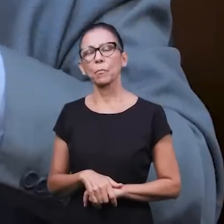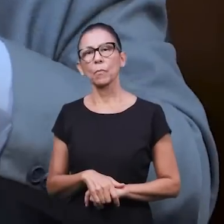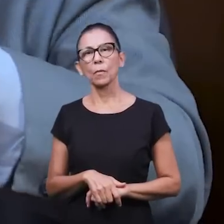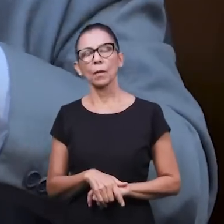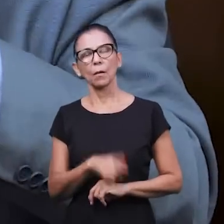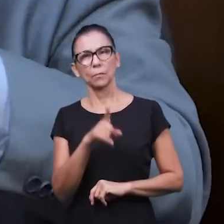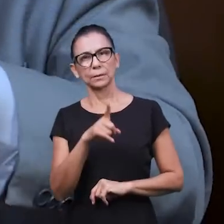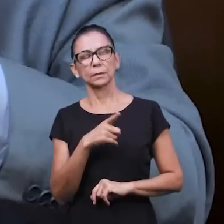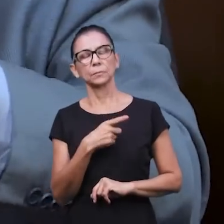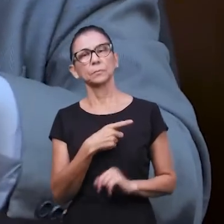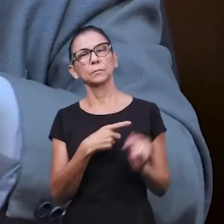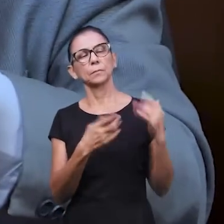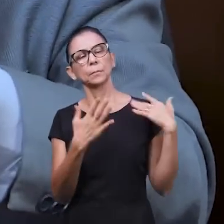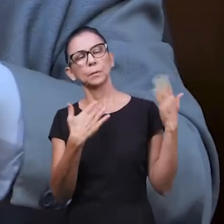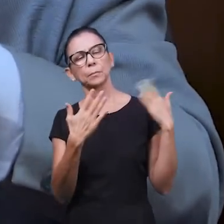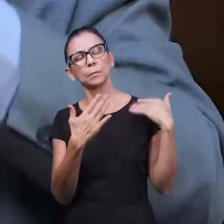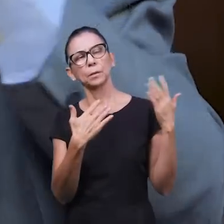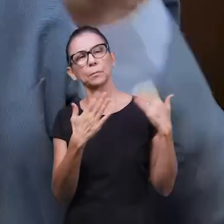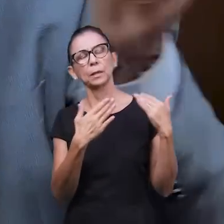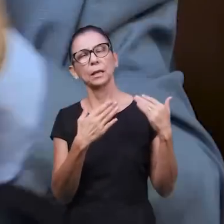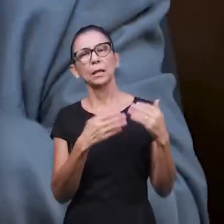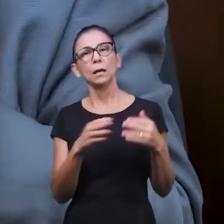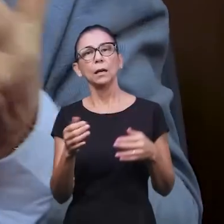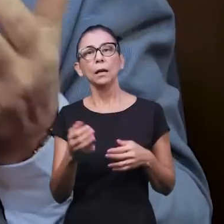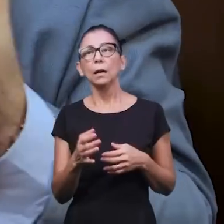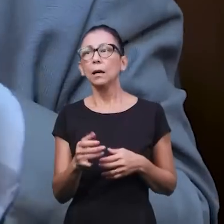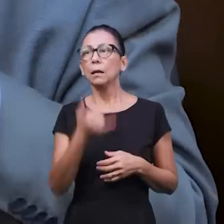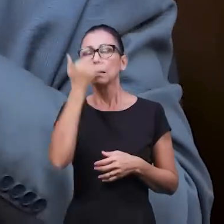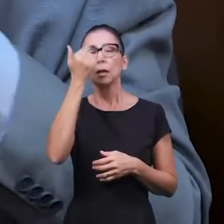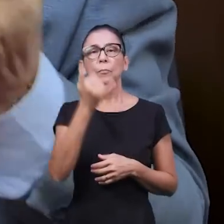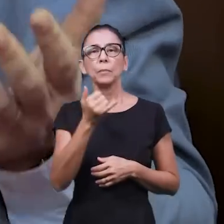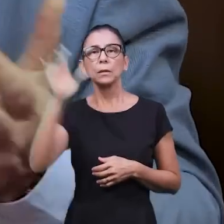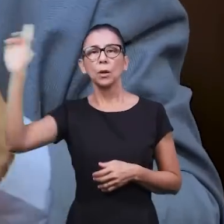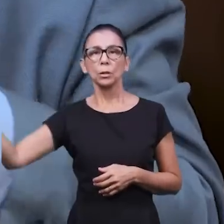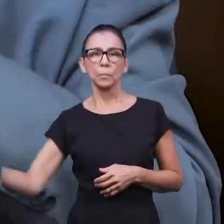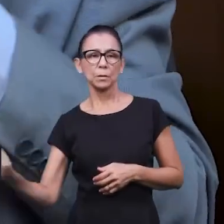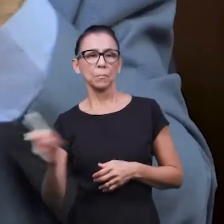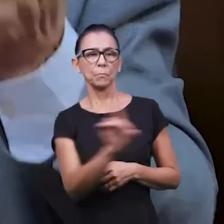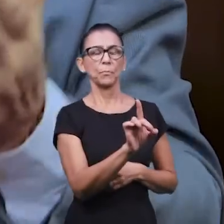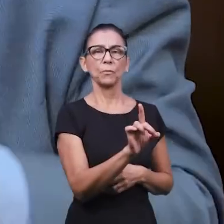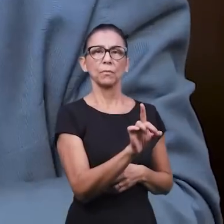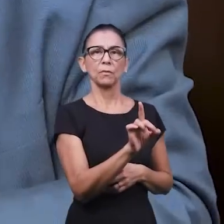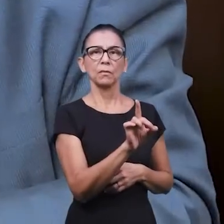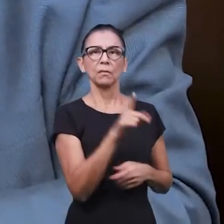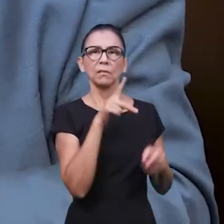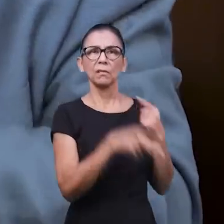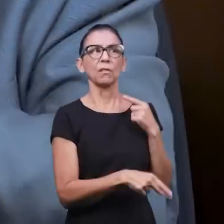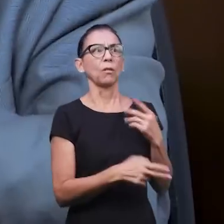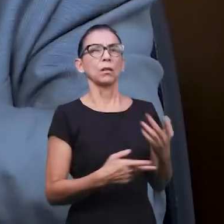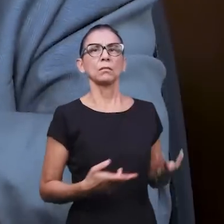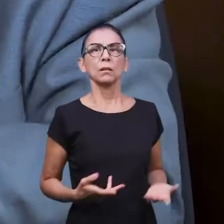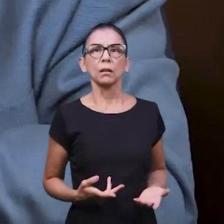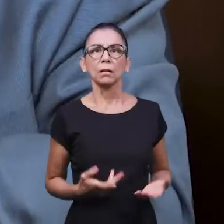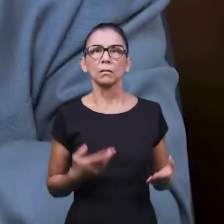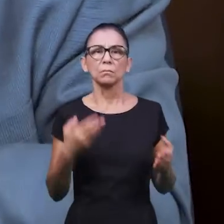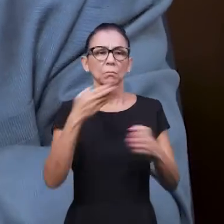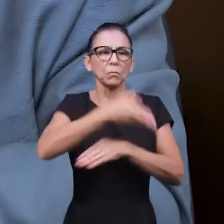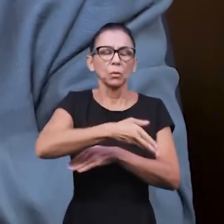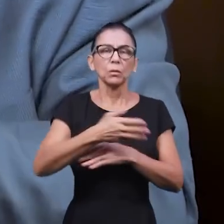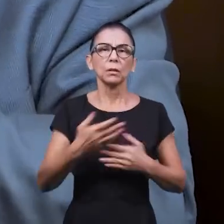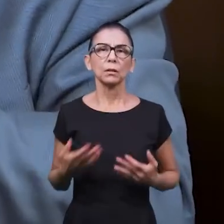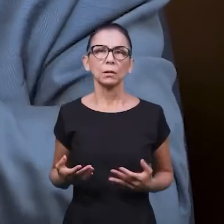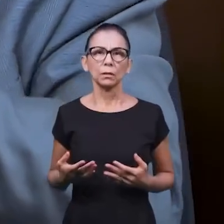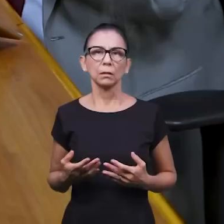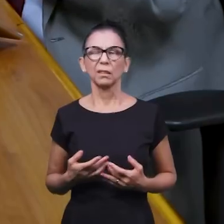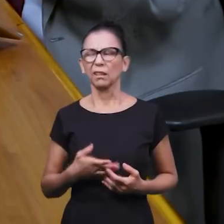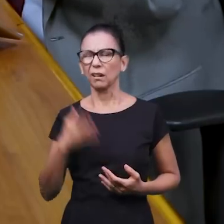estiver conversando com um amigo e tiver alguém atrapalhando, isso é muito desagradável, né? Uma coisa... Então a conversa com o Senhor também, o texto fala